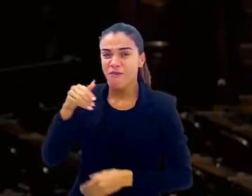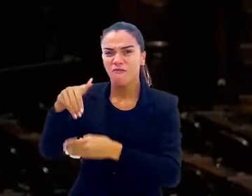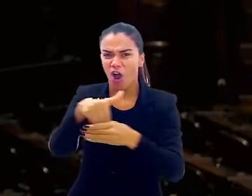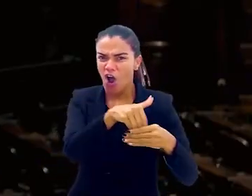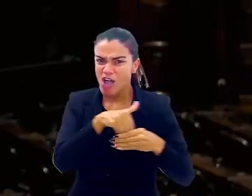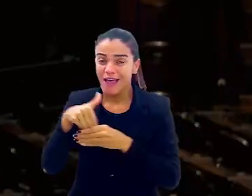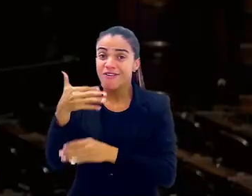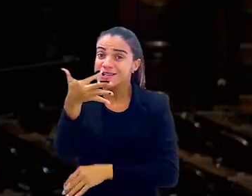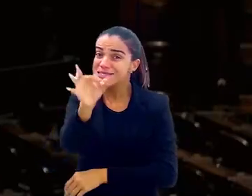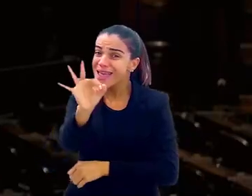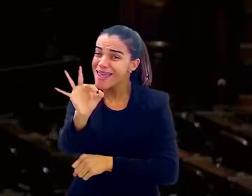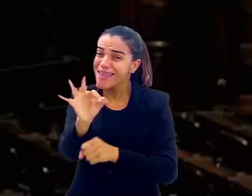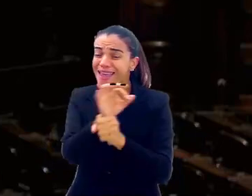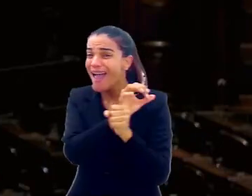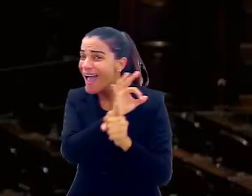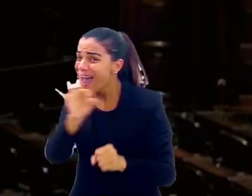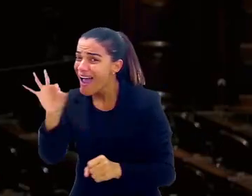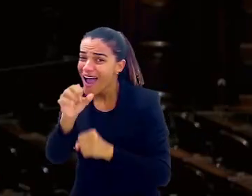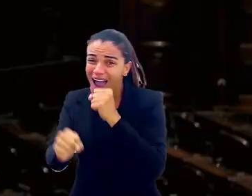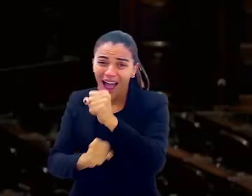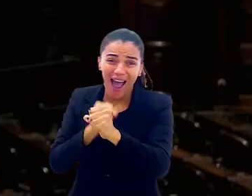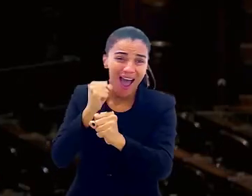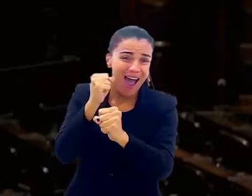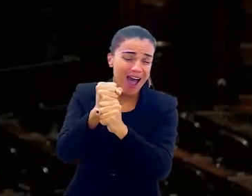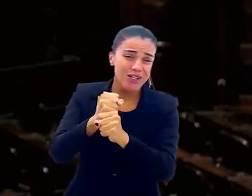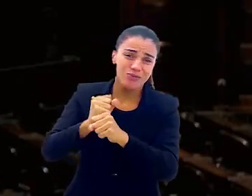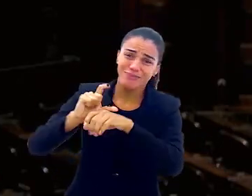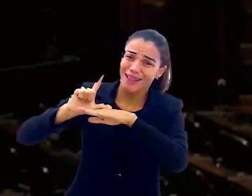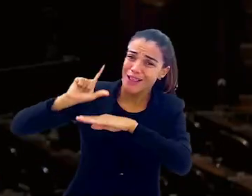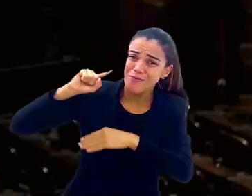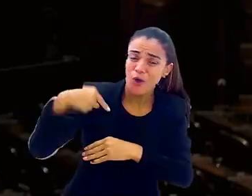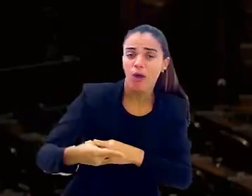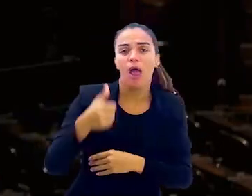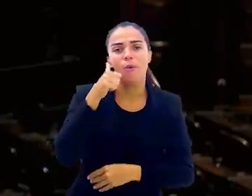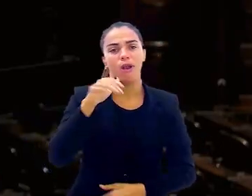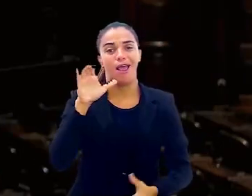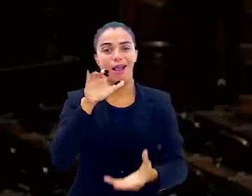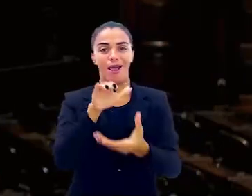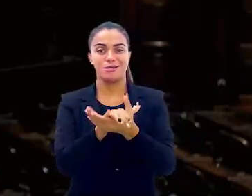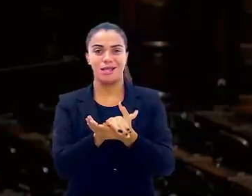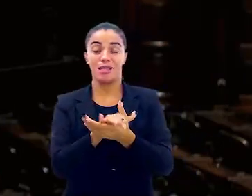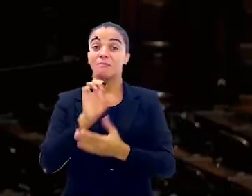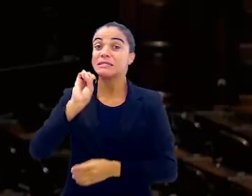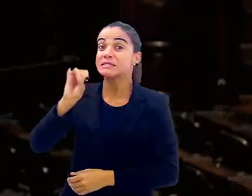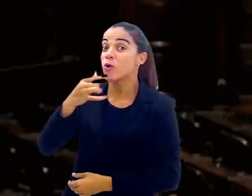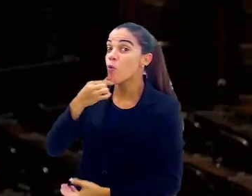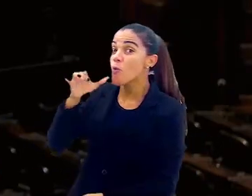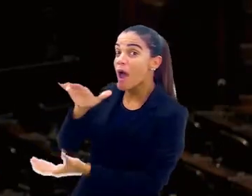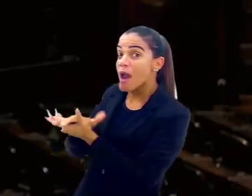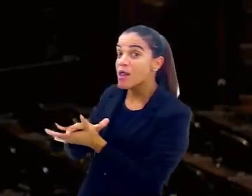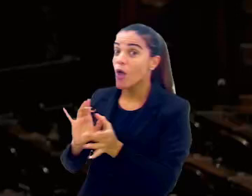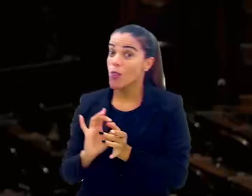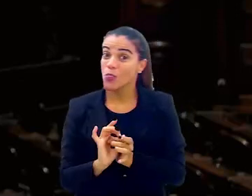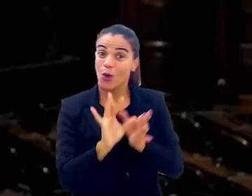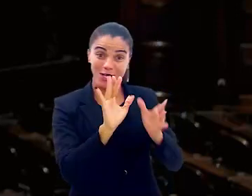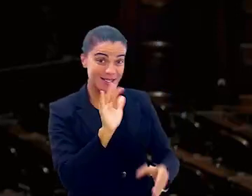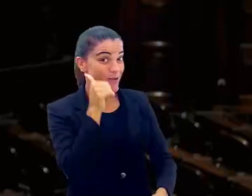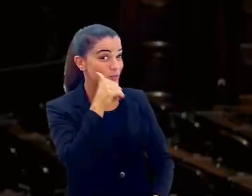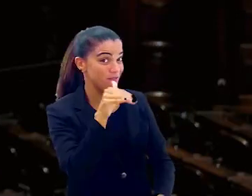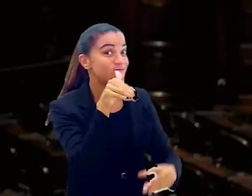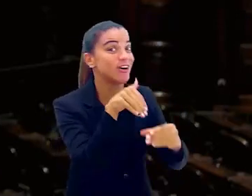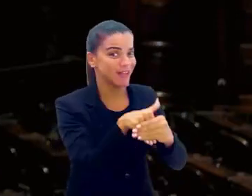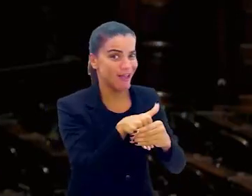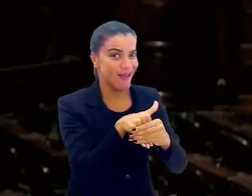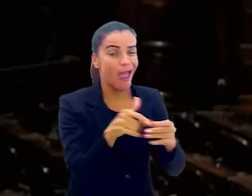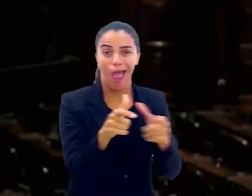que os homens já votavam, 100 anos depois, foi autorizado as mulheres casadas votarem com autorização dos maridos, que era raro, né?